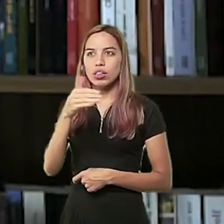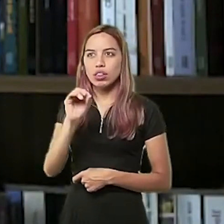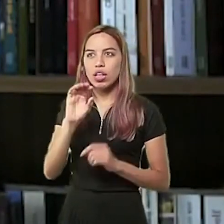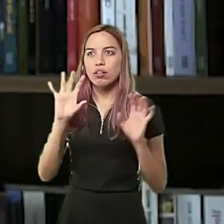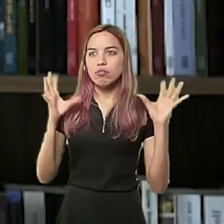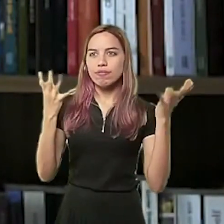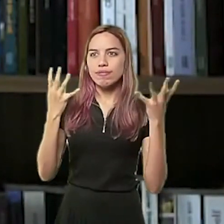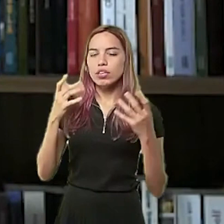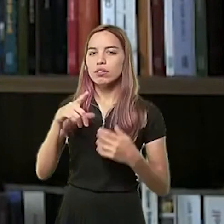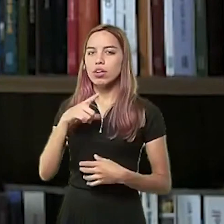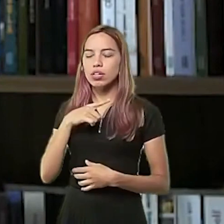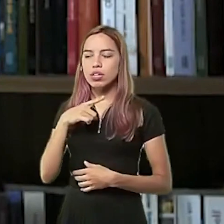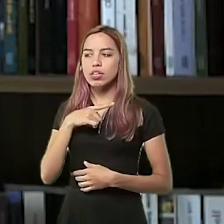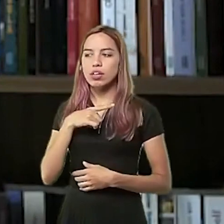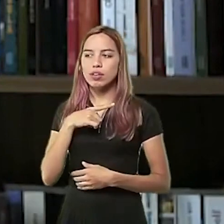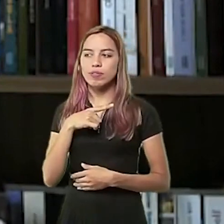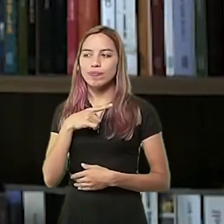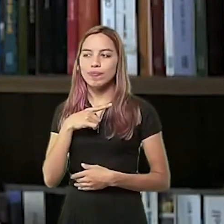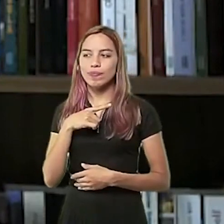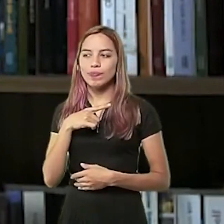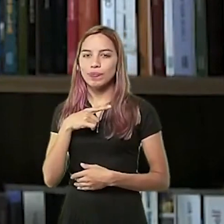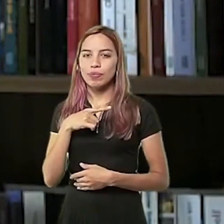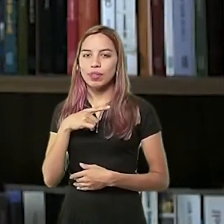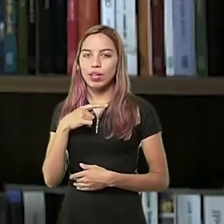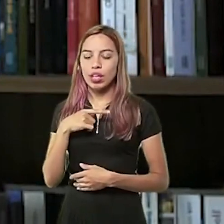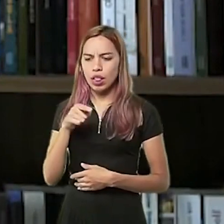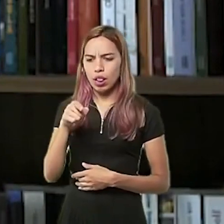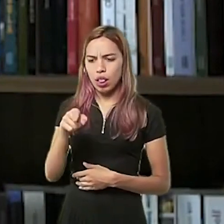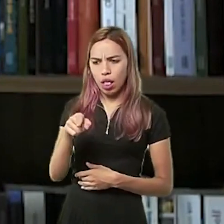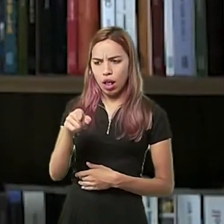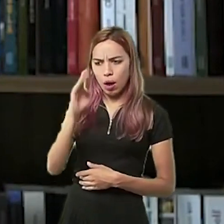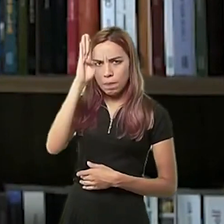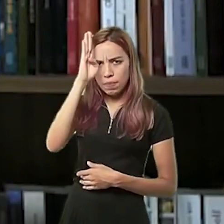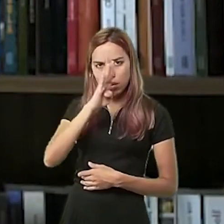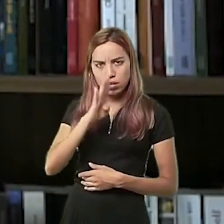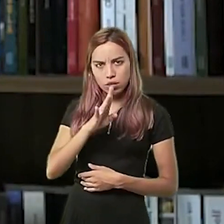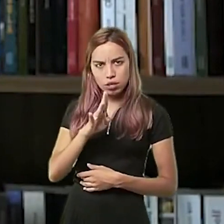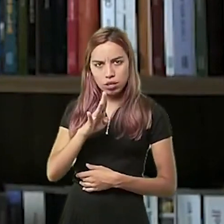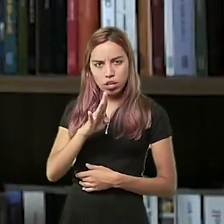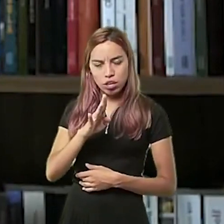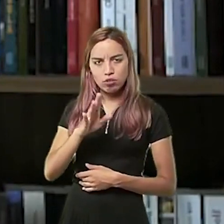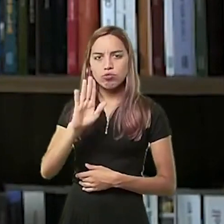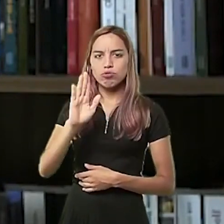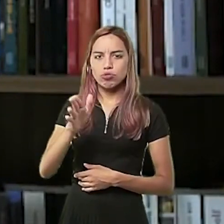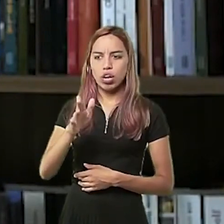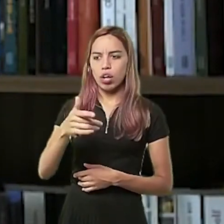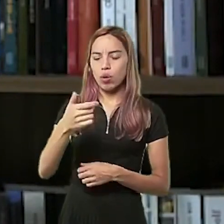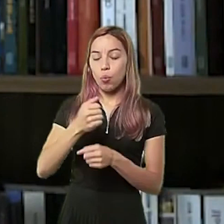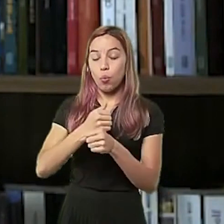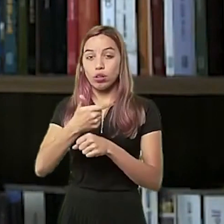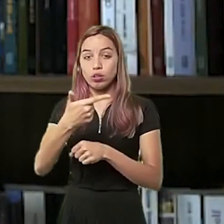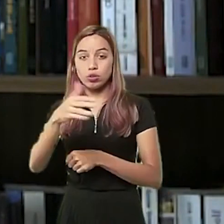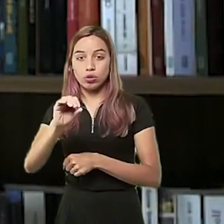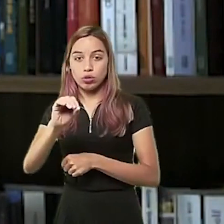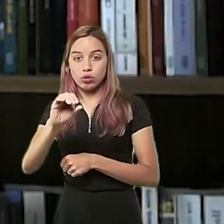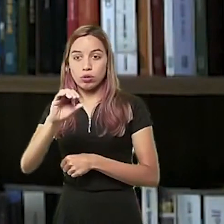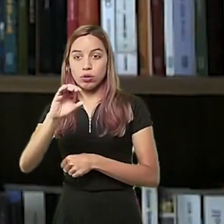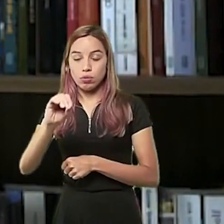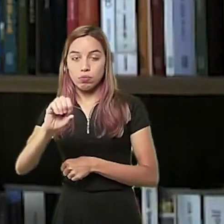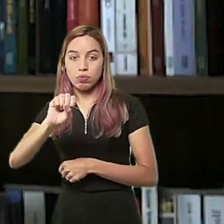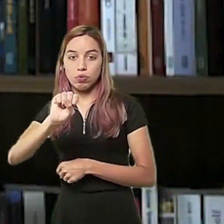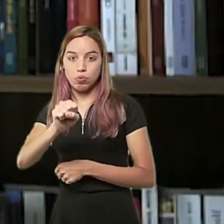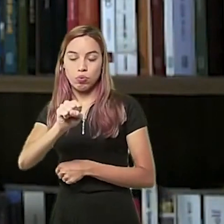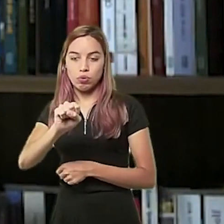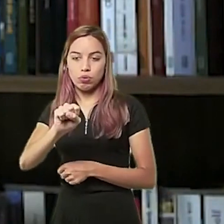11 edições, se eu não me engano, e um brasileiro havia vencido em 2008, Murilo de Carvalho. Se não me engano, ele é de Minas